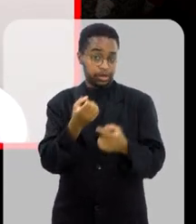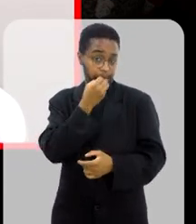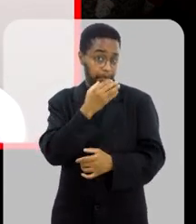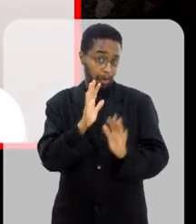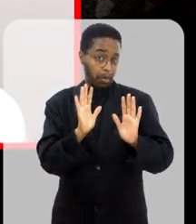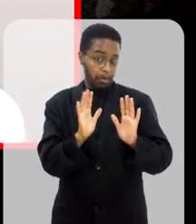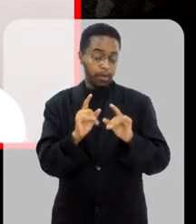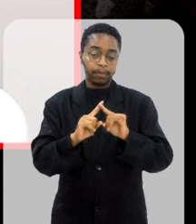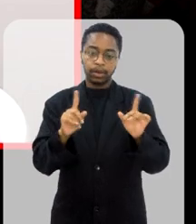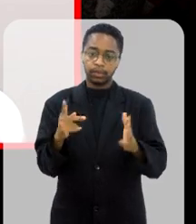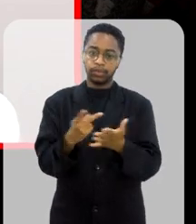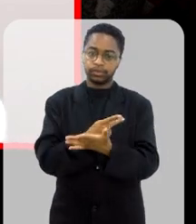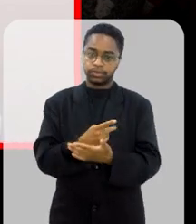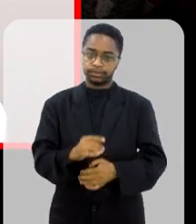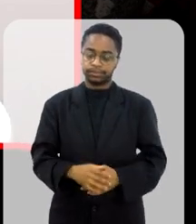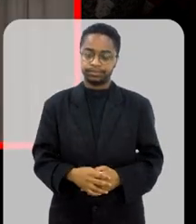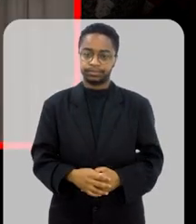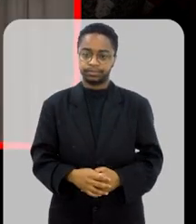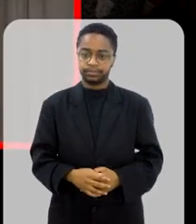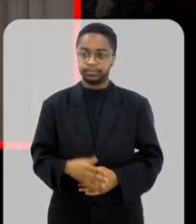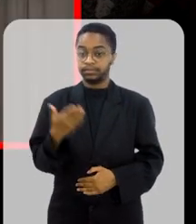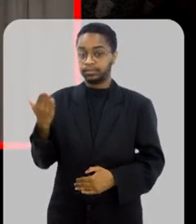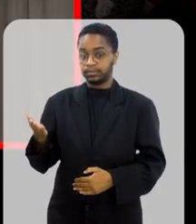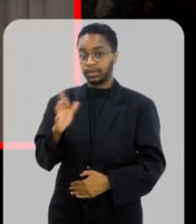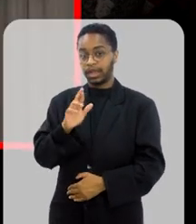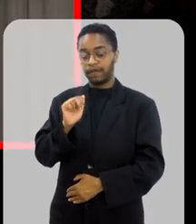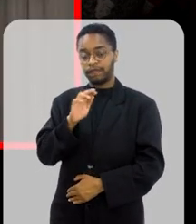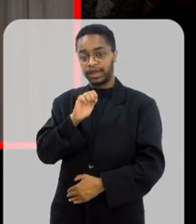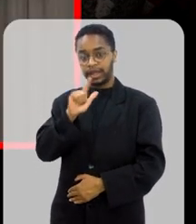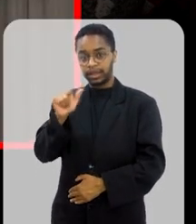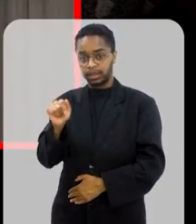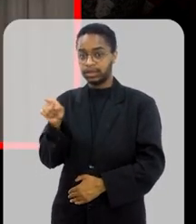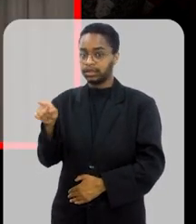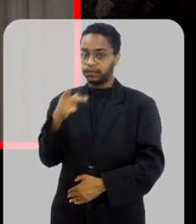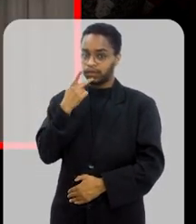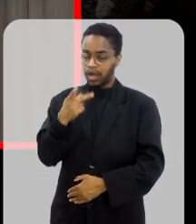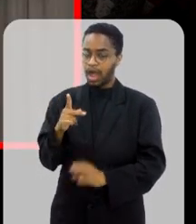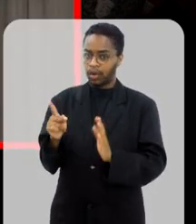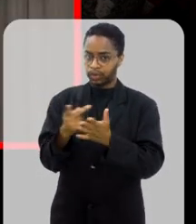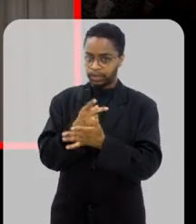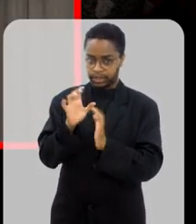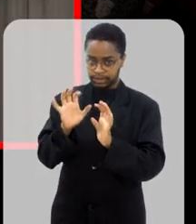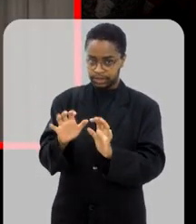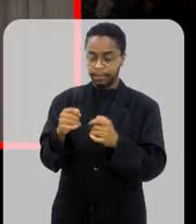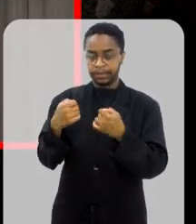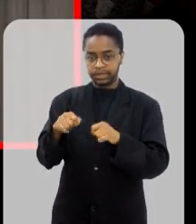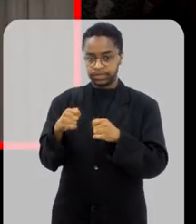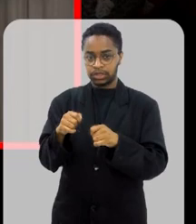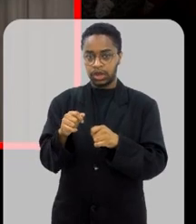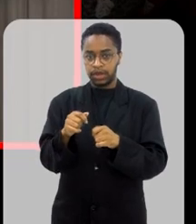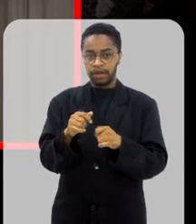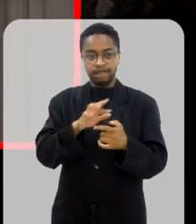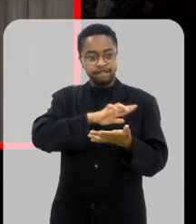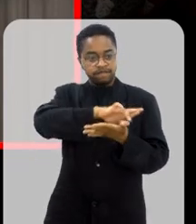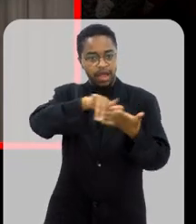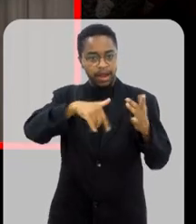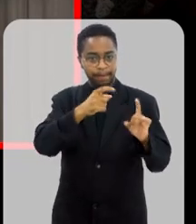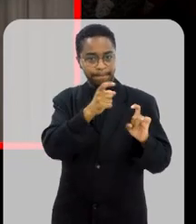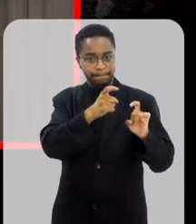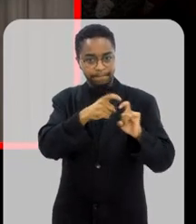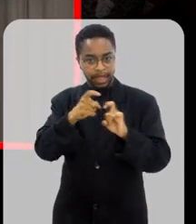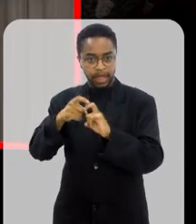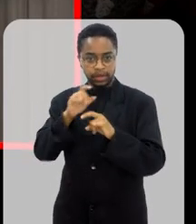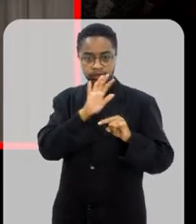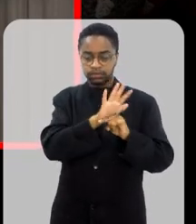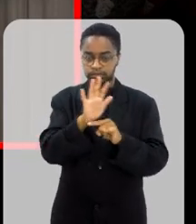ainda bem que é raro, mas acontece. Rafaela, com você aconteceu justamente isso. Você teve que ter ajuda de vários médicos,